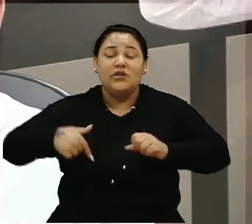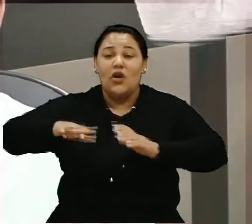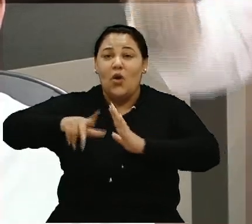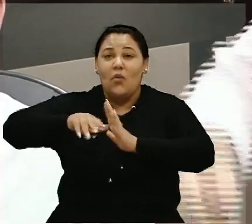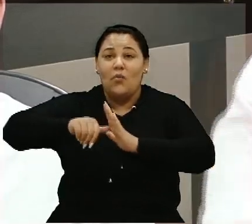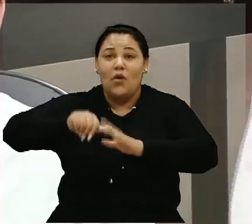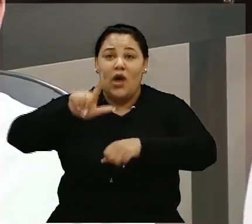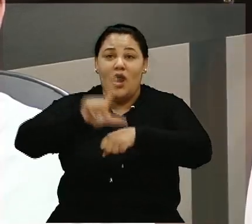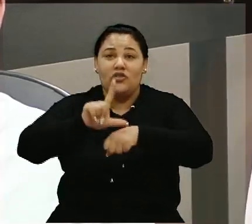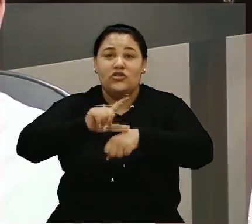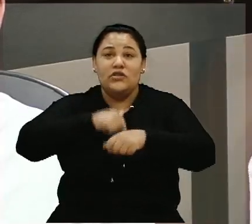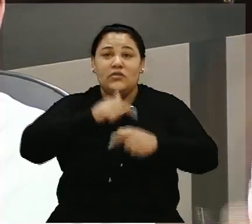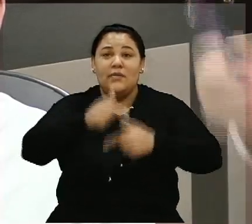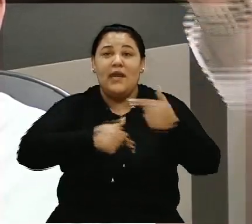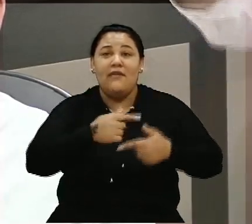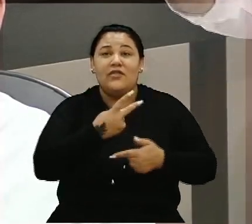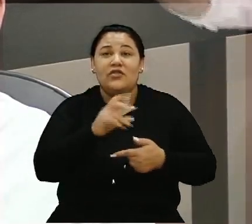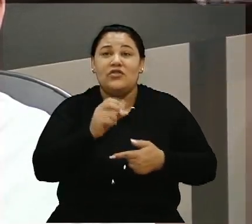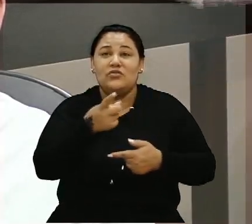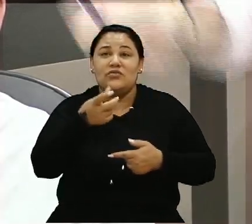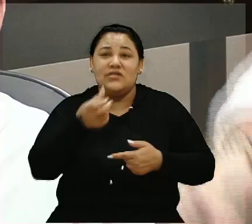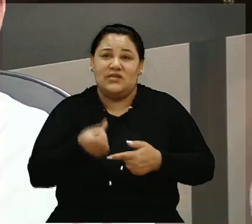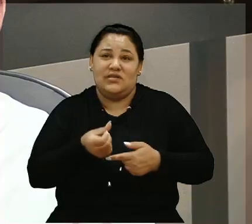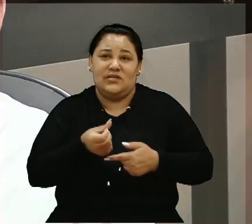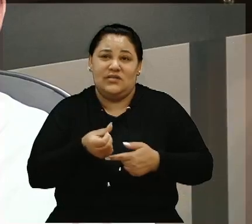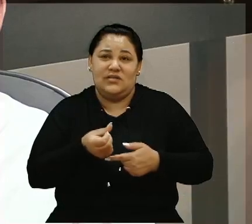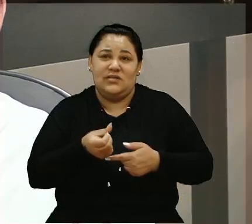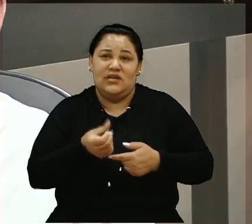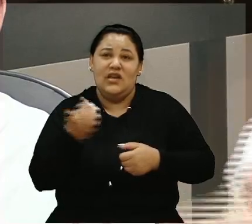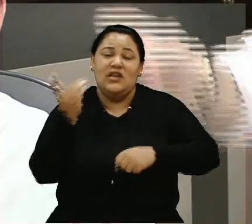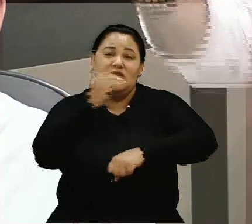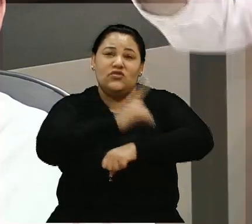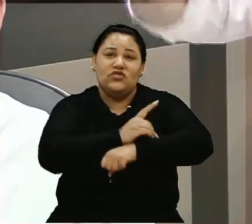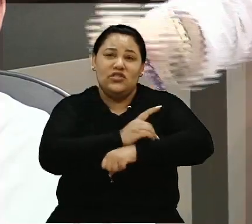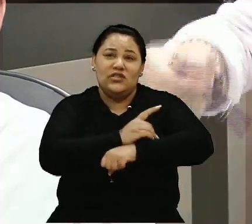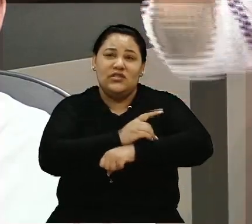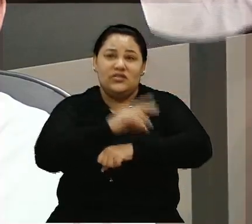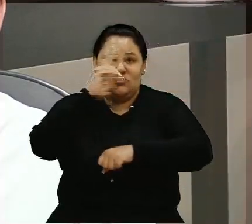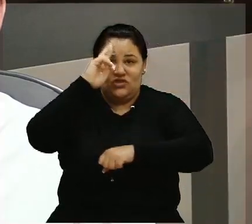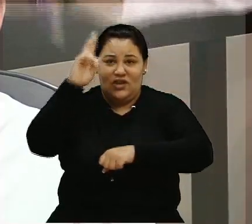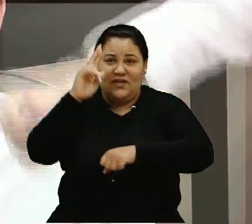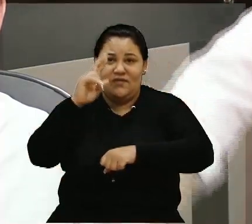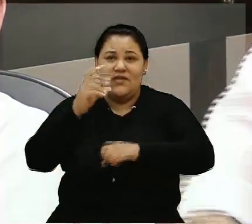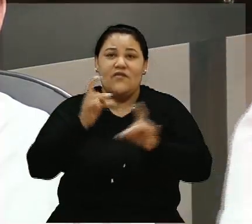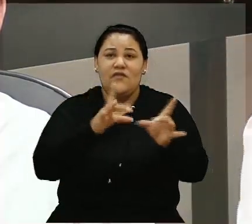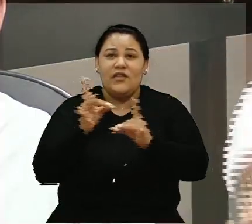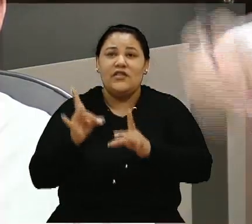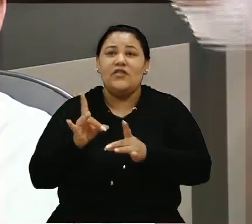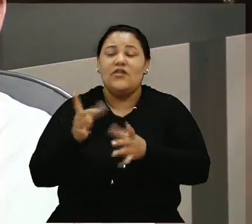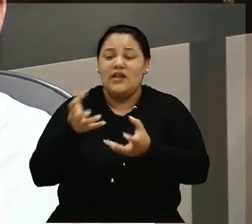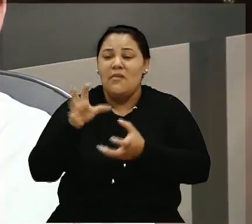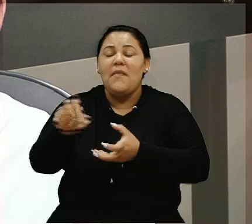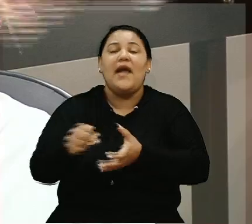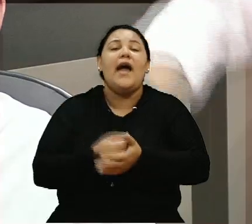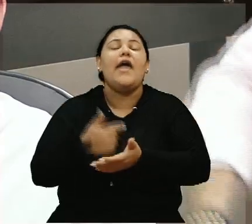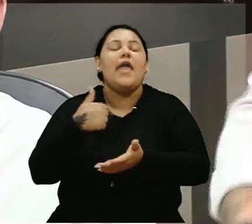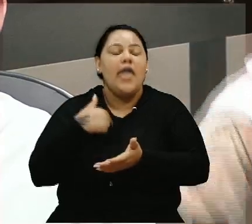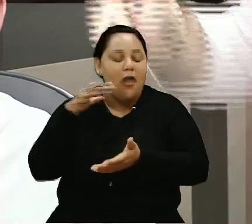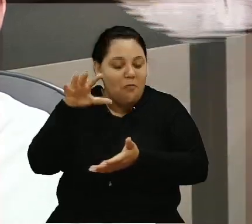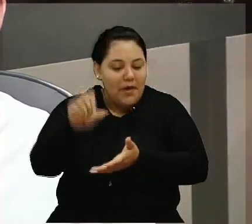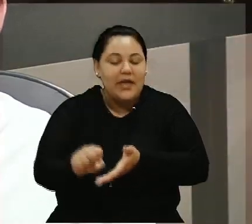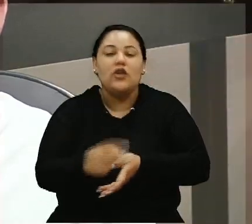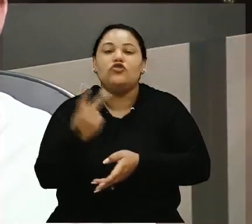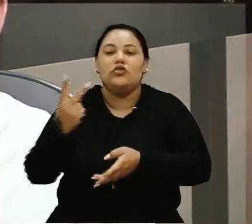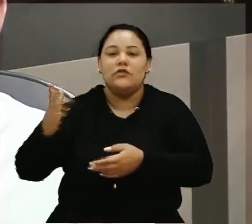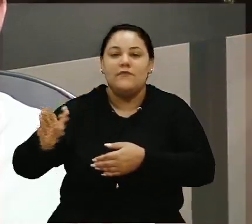em 2016. E no dia, nem o gerente ou os vendedores quiseram pegar, mas eu peguei, reagi ao roubo lá, peguei os 2